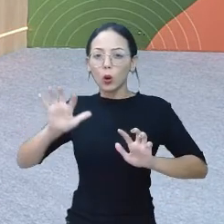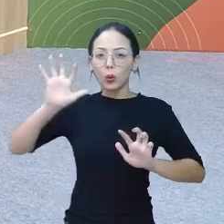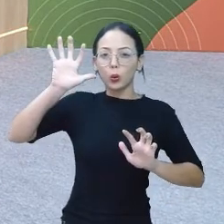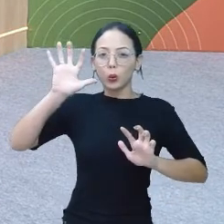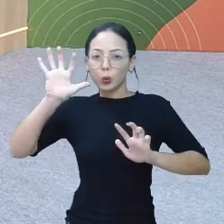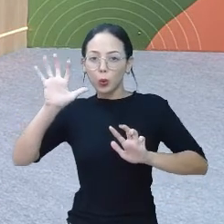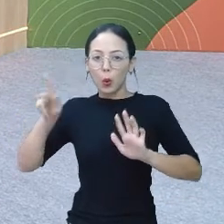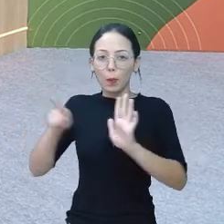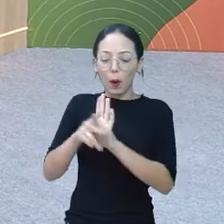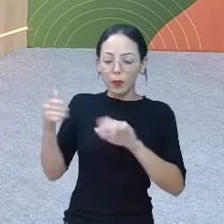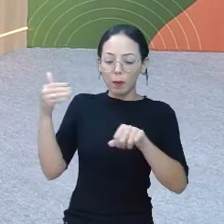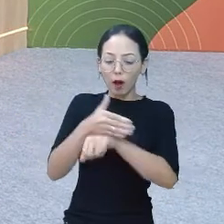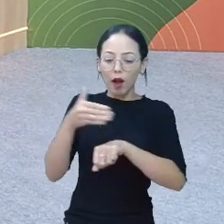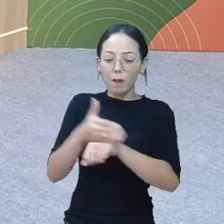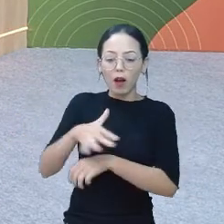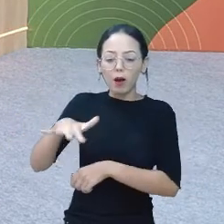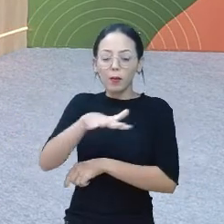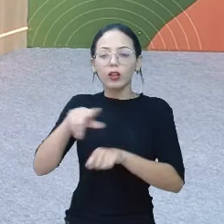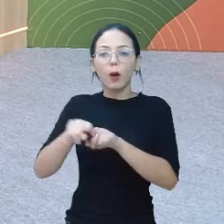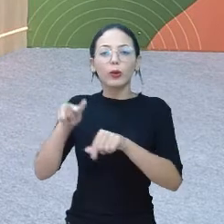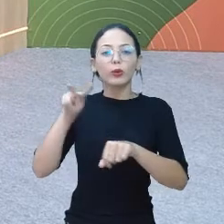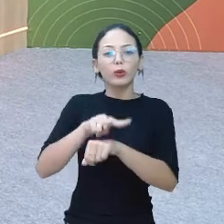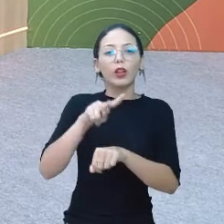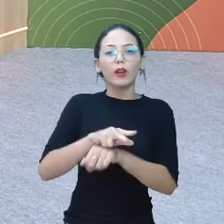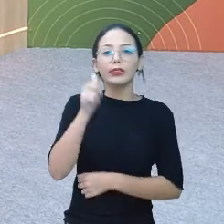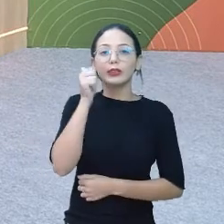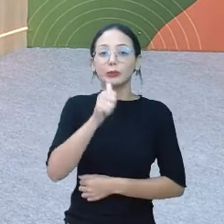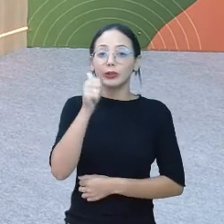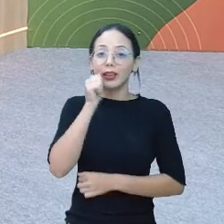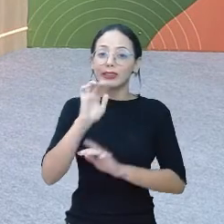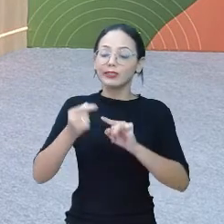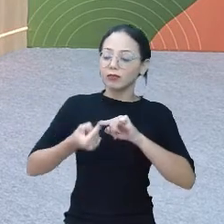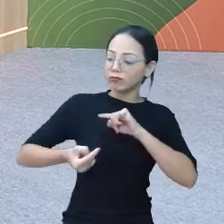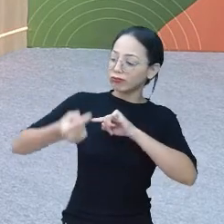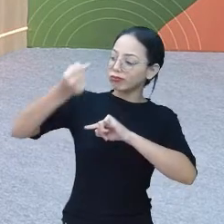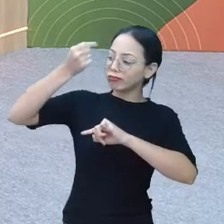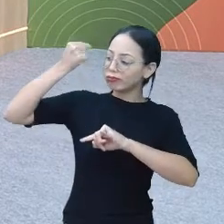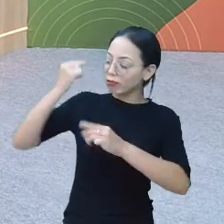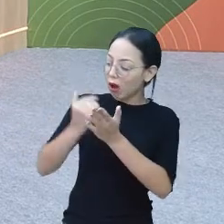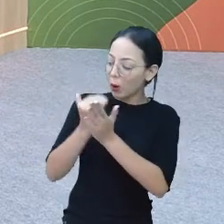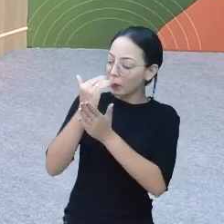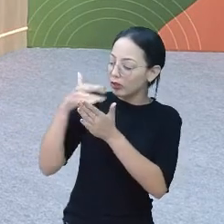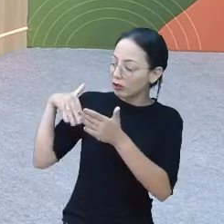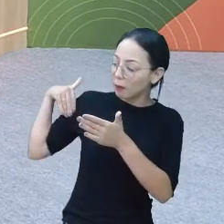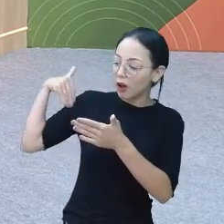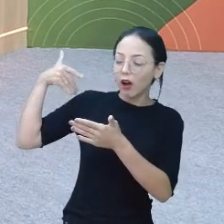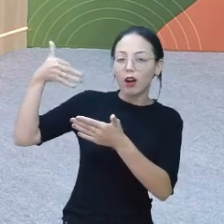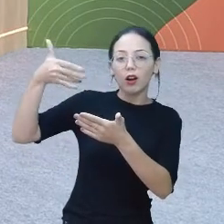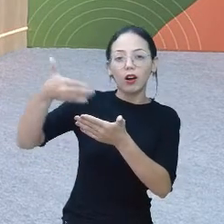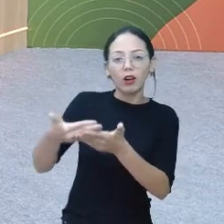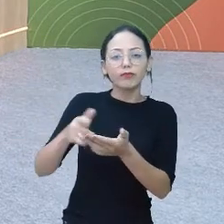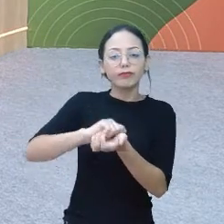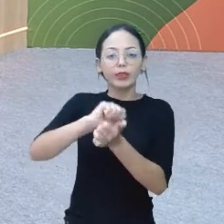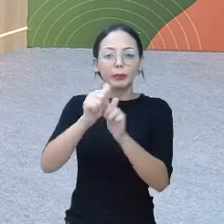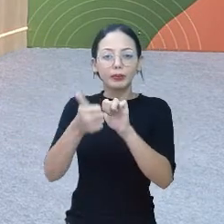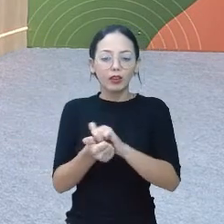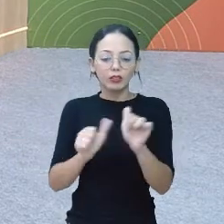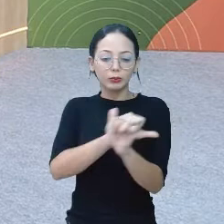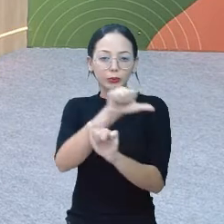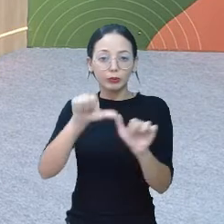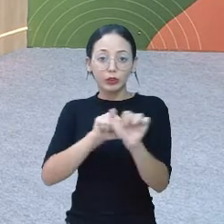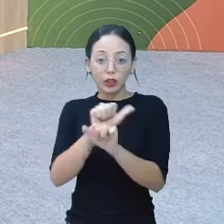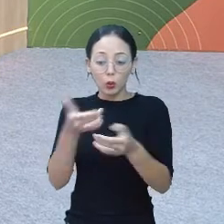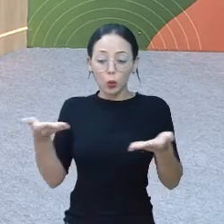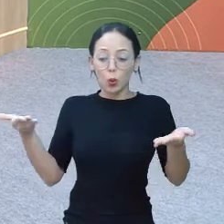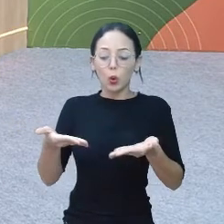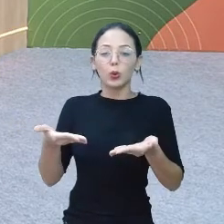invasores dos territórios e protegia donzelas. Então vem aí desde os romances de cavalaria evoluindo e se adaptando e se modificando até